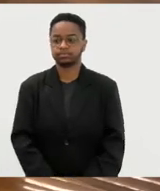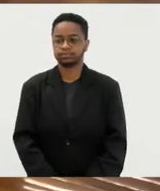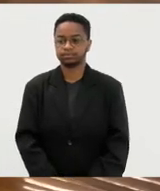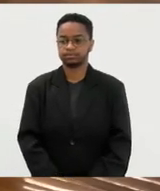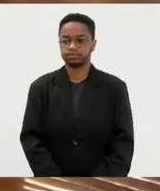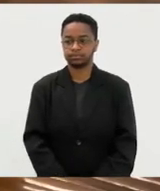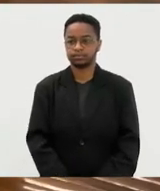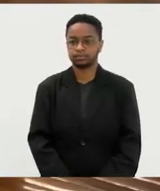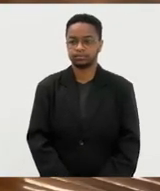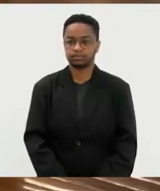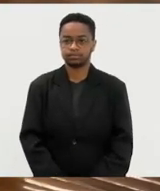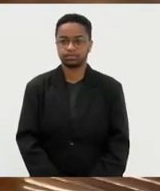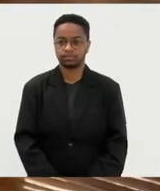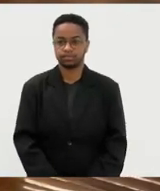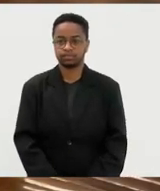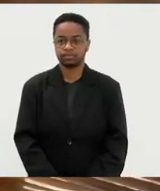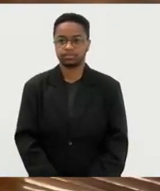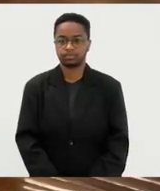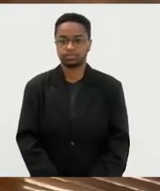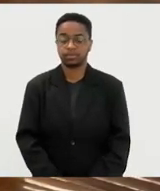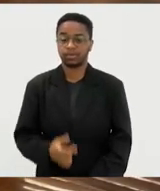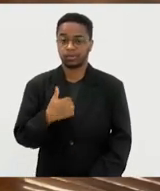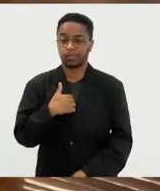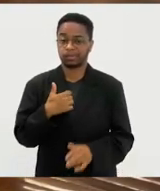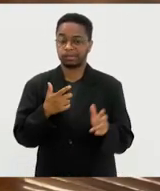Perfeito. Só para complementar, prevejo nuvens.